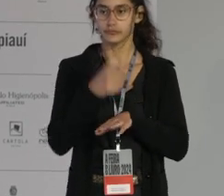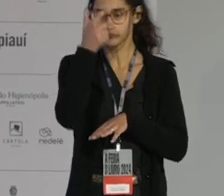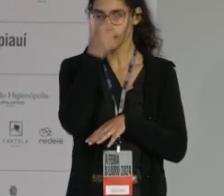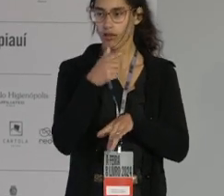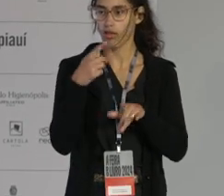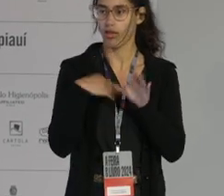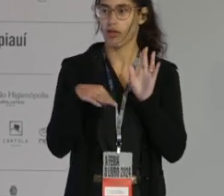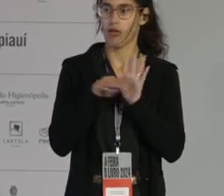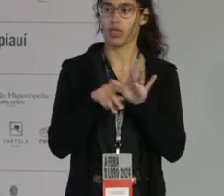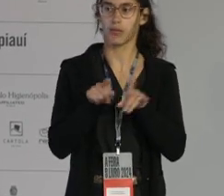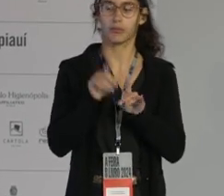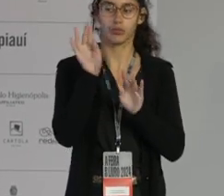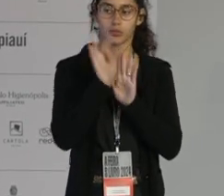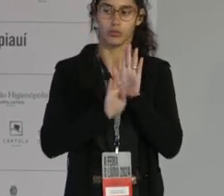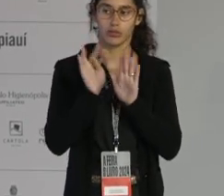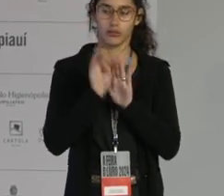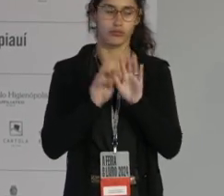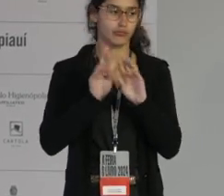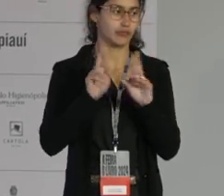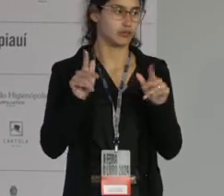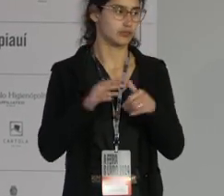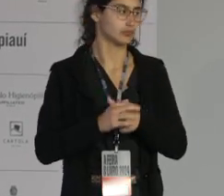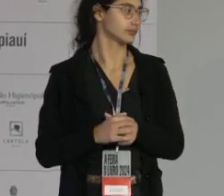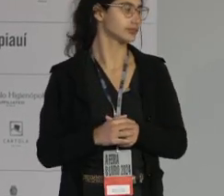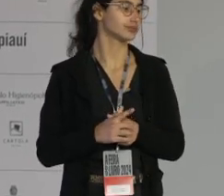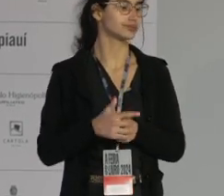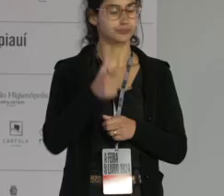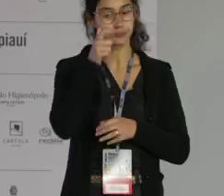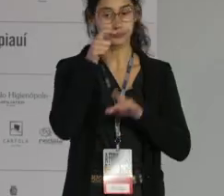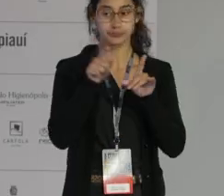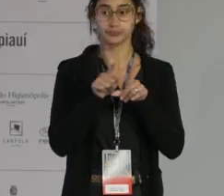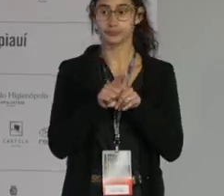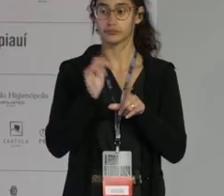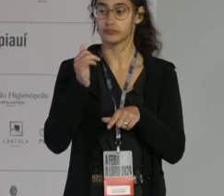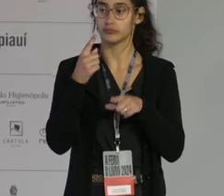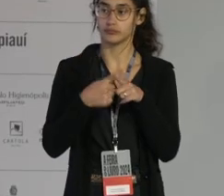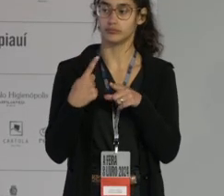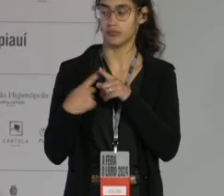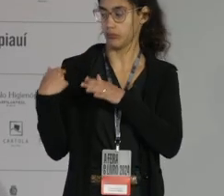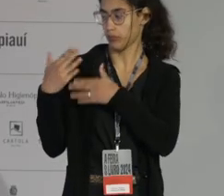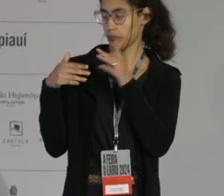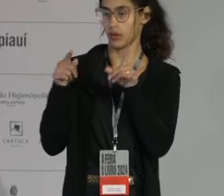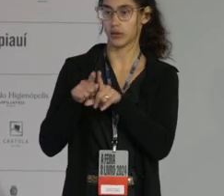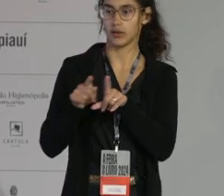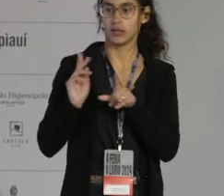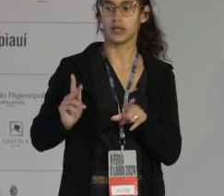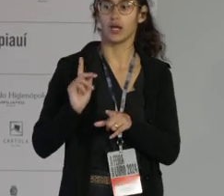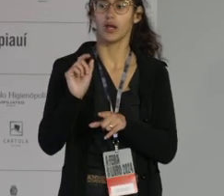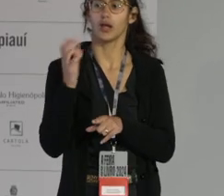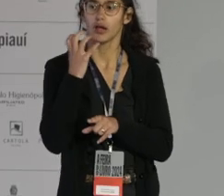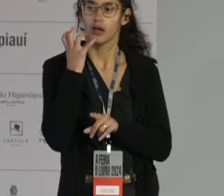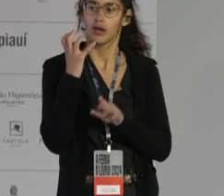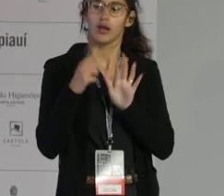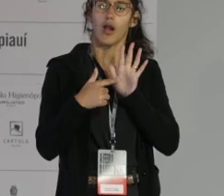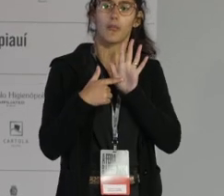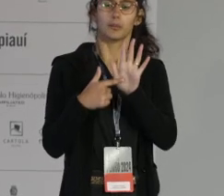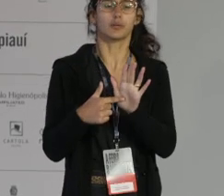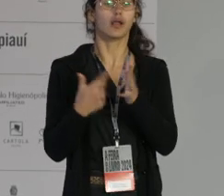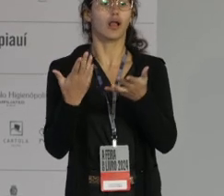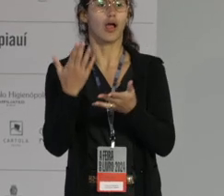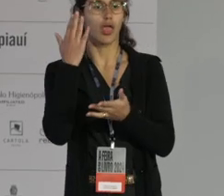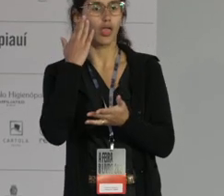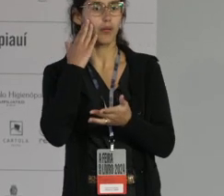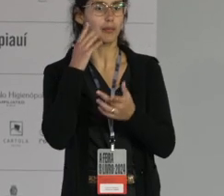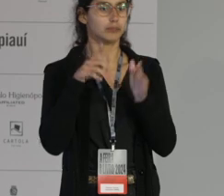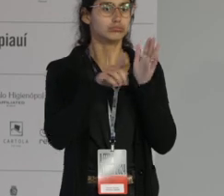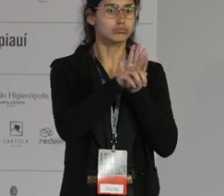chegou num texto mais enxuto. É muito interessante esse conto, porque ele passa o tempo todo querendo uma... Essa é a